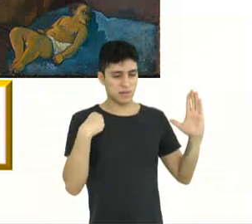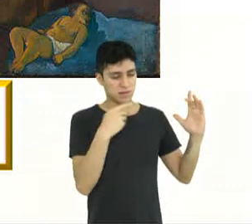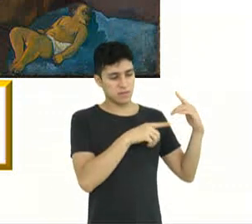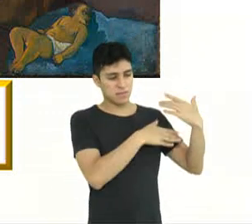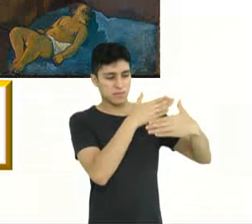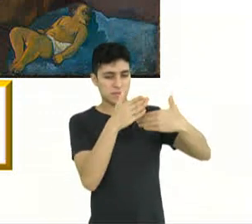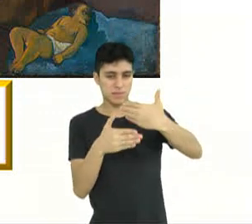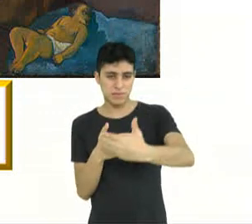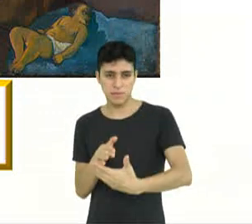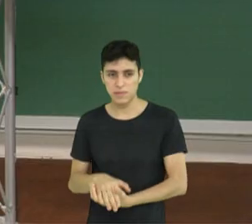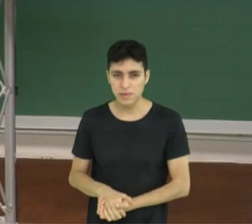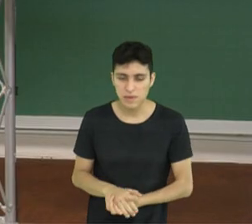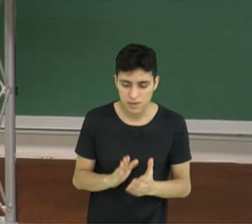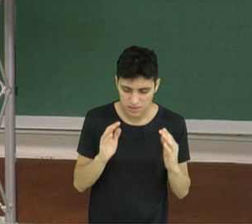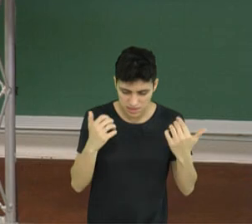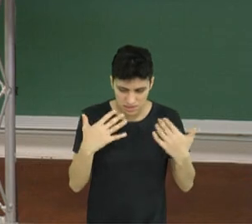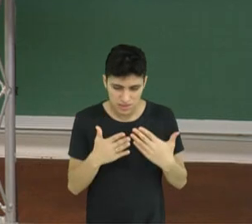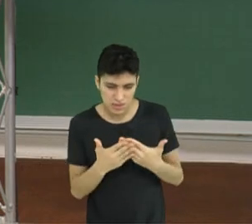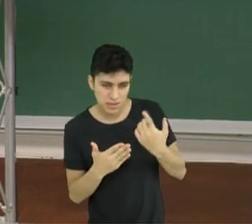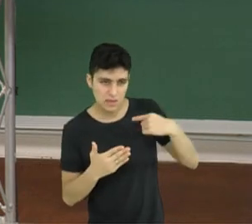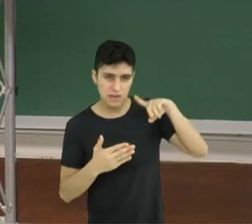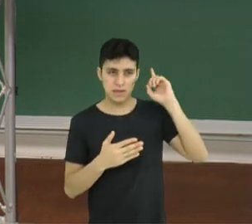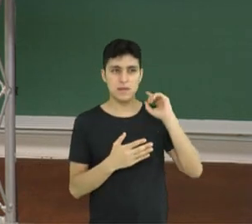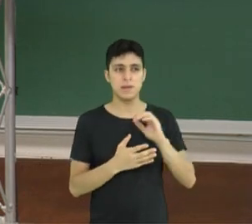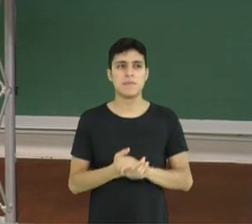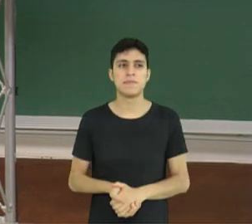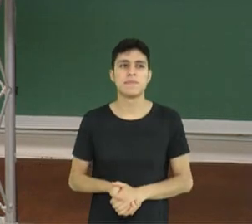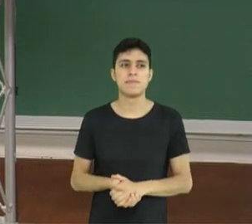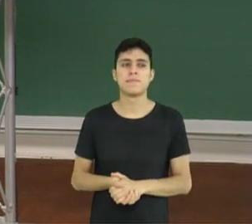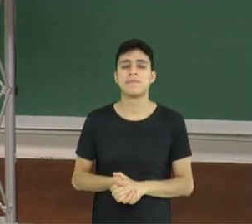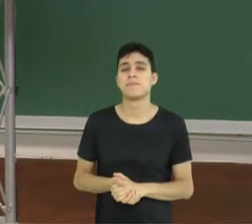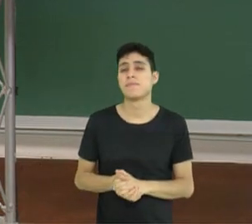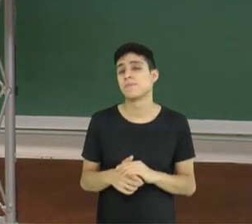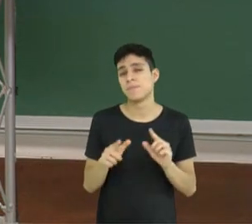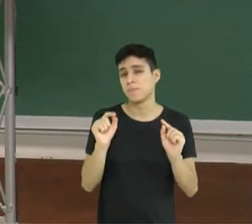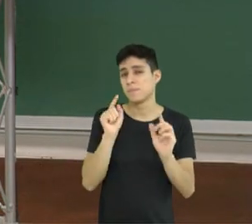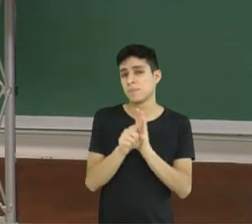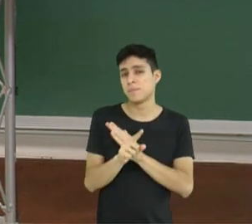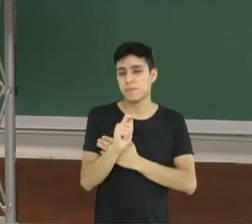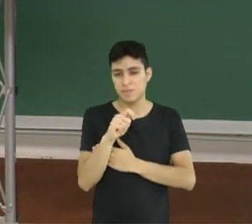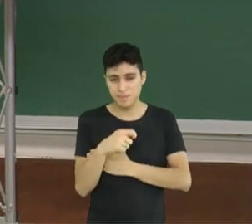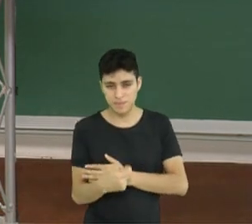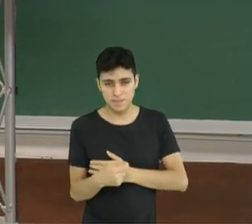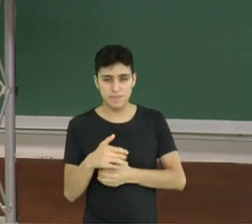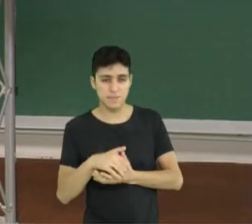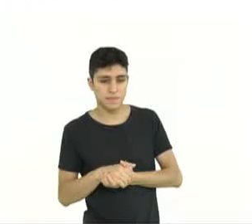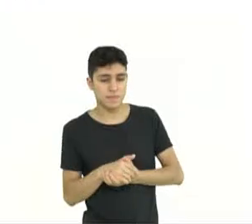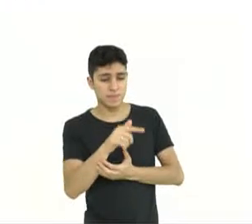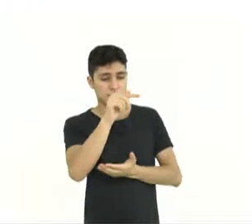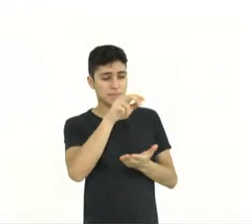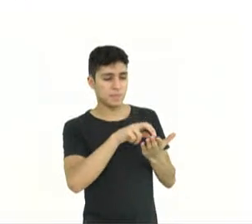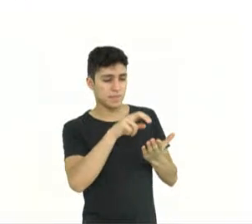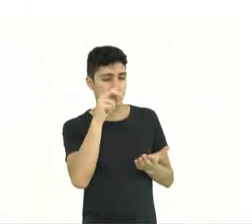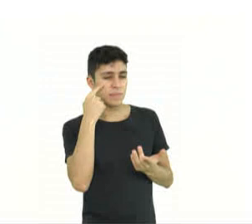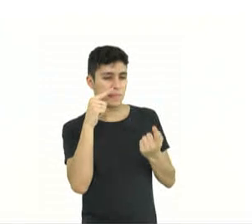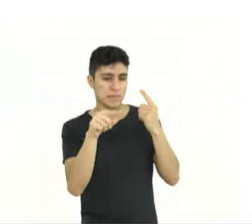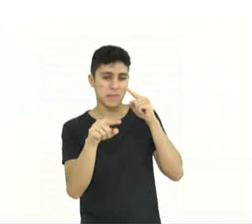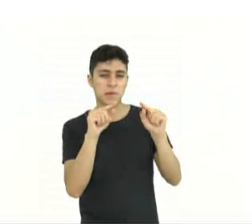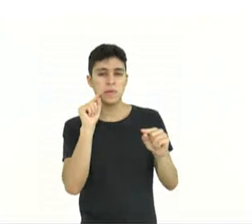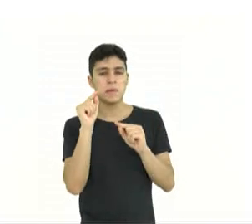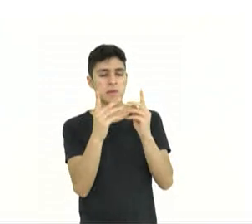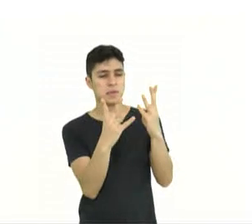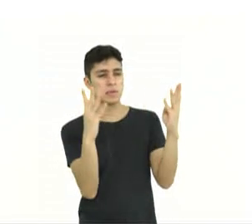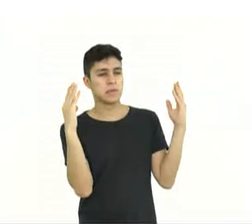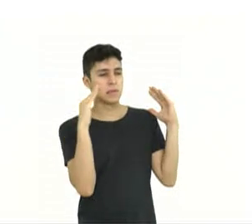que todo passa a gente falou assim na aula vamos prosseguir né com a questão do país dois às sete da manhã se descobre